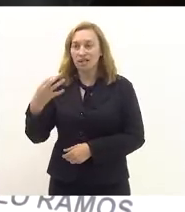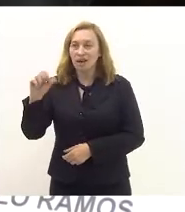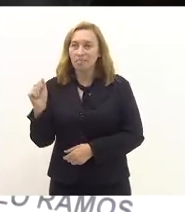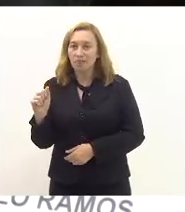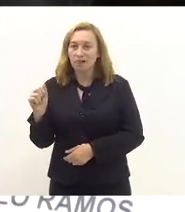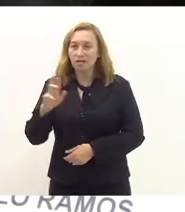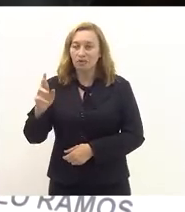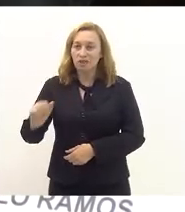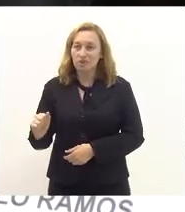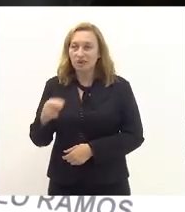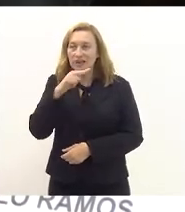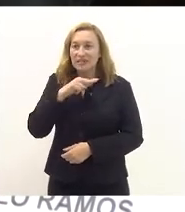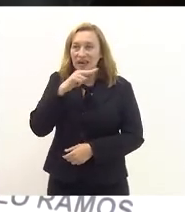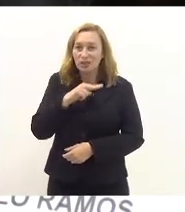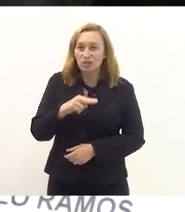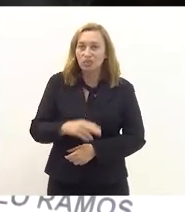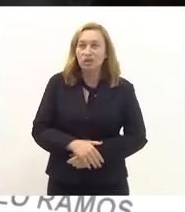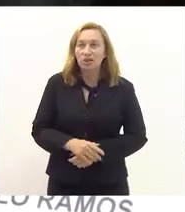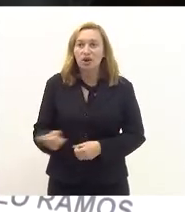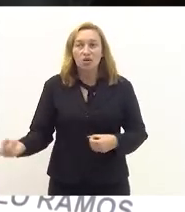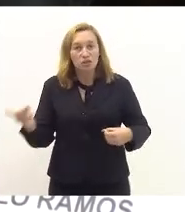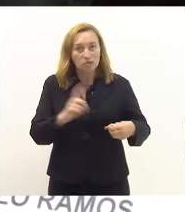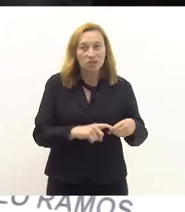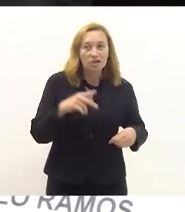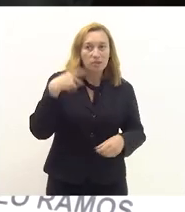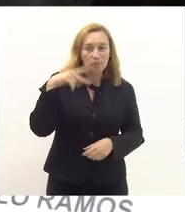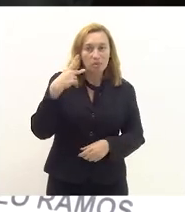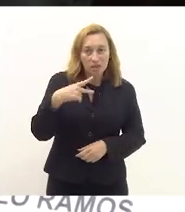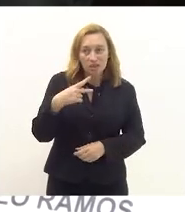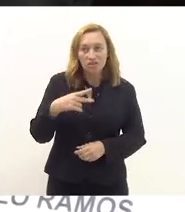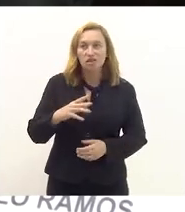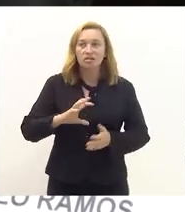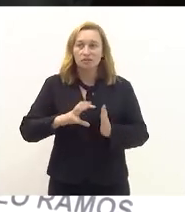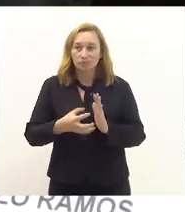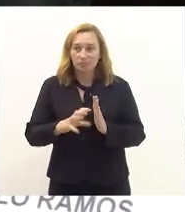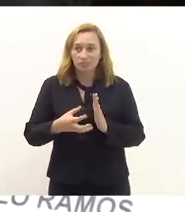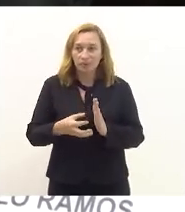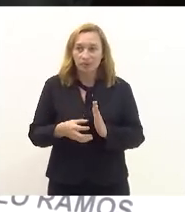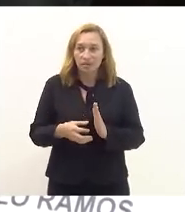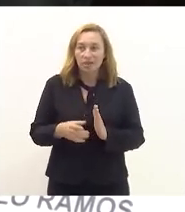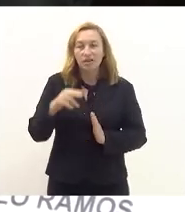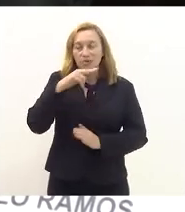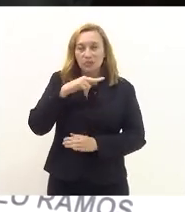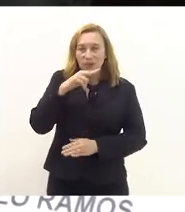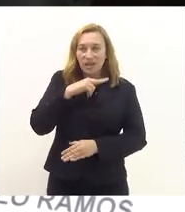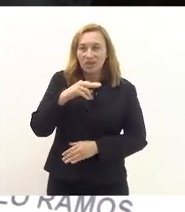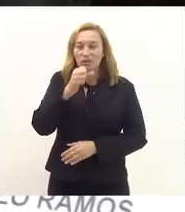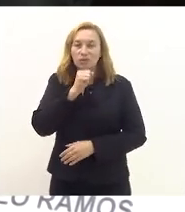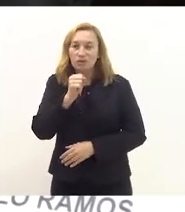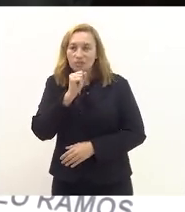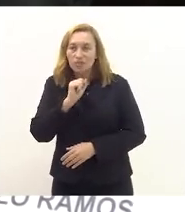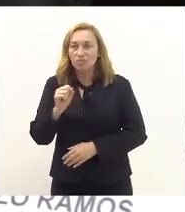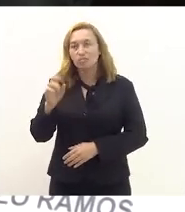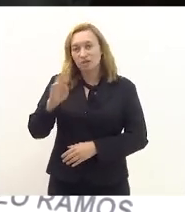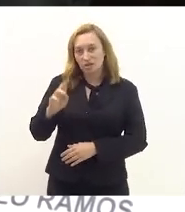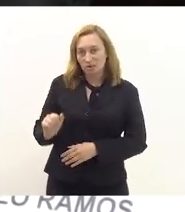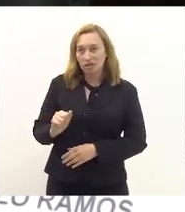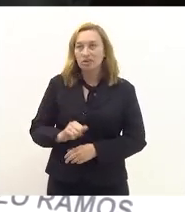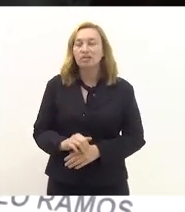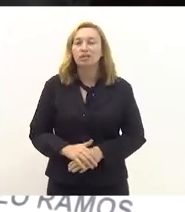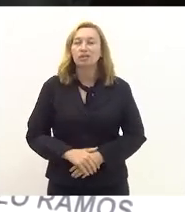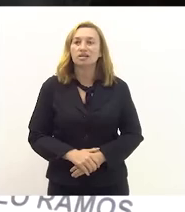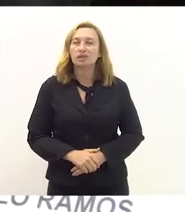Brizola Neto. E aí eu voltei para a política partidária através do neto do Brizola. E